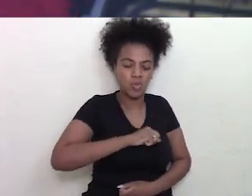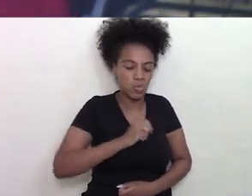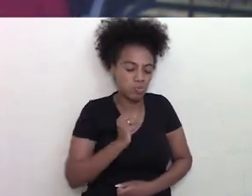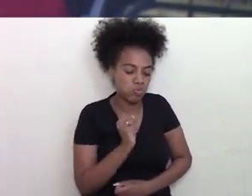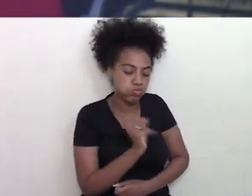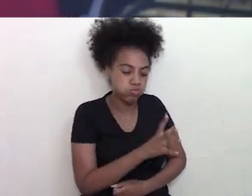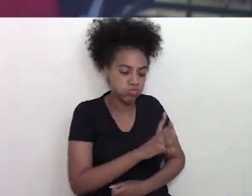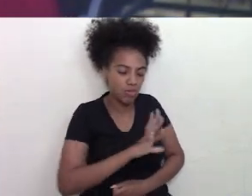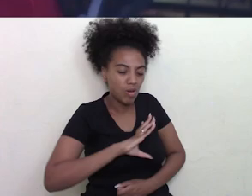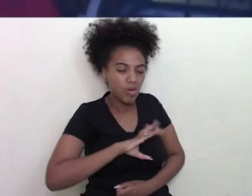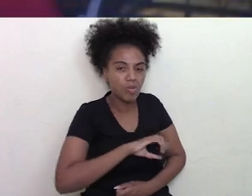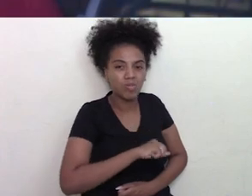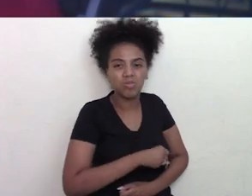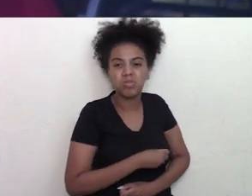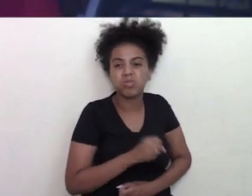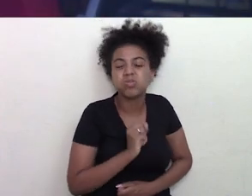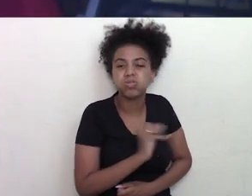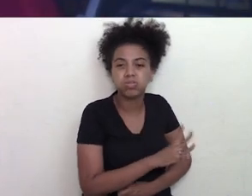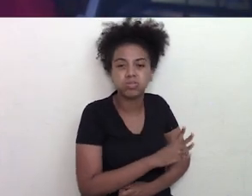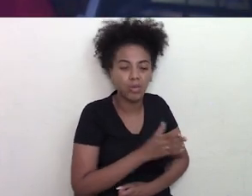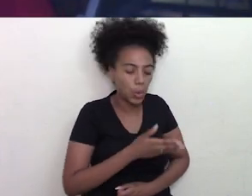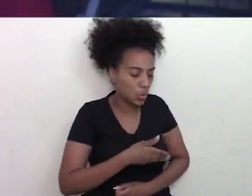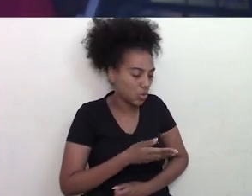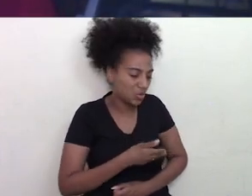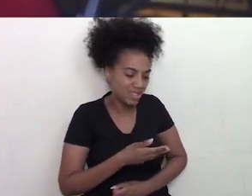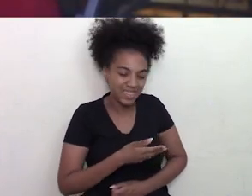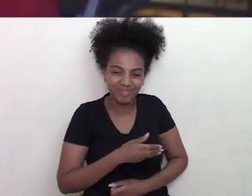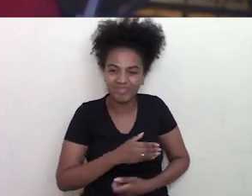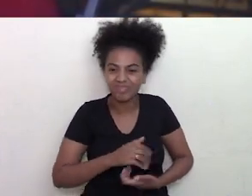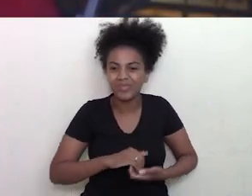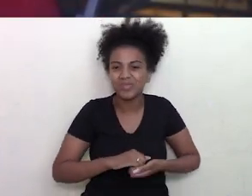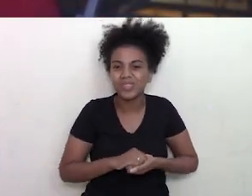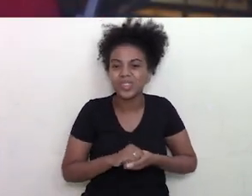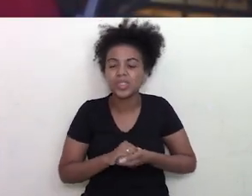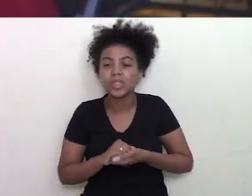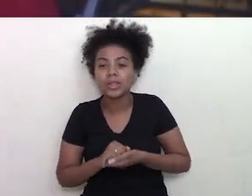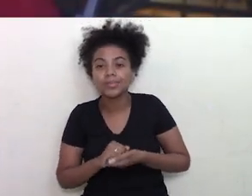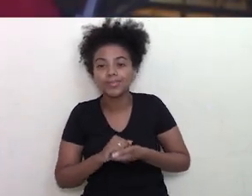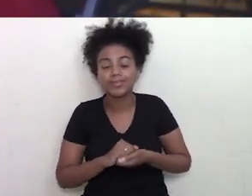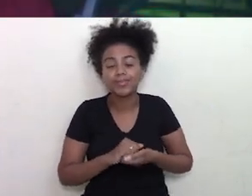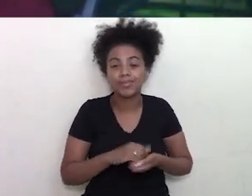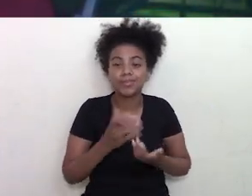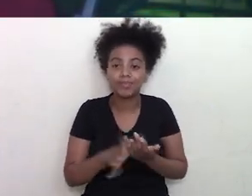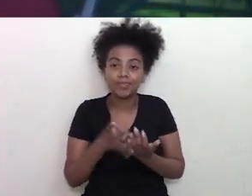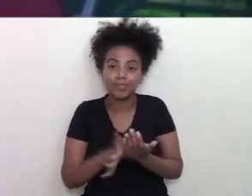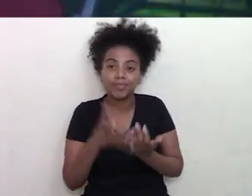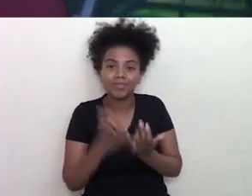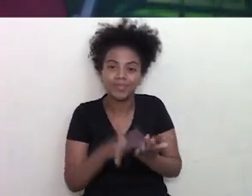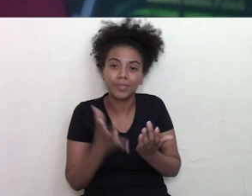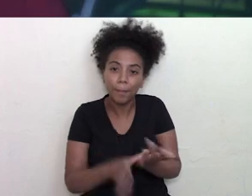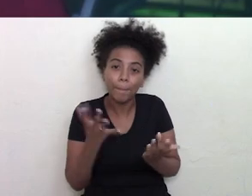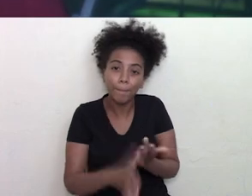fora, e qualquer um que bate aqui nesse meu coração não passa nem na porta.